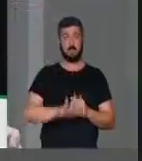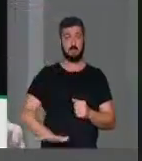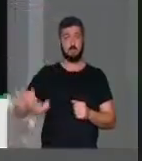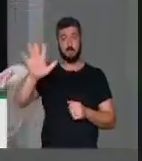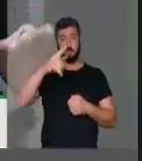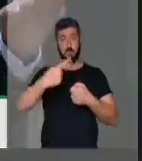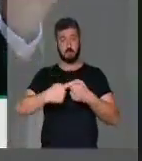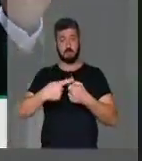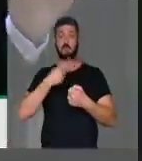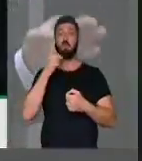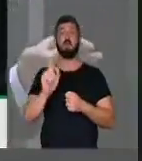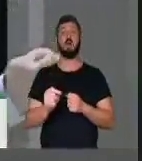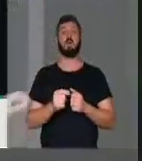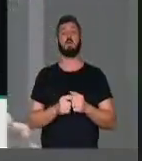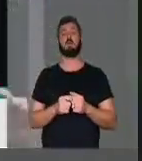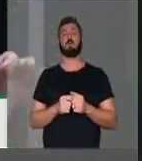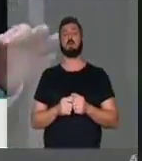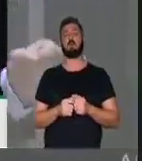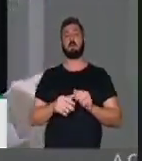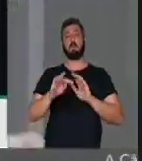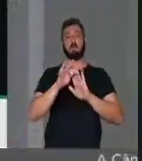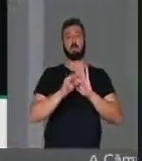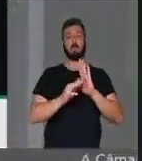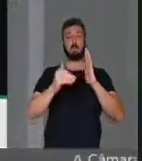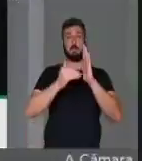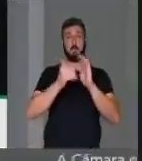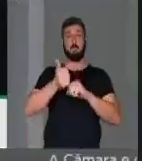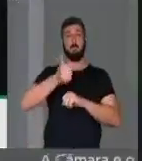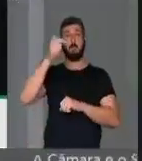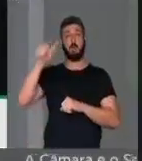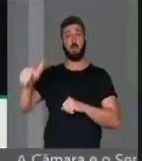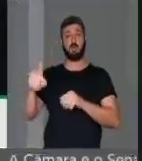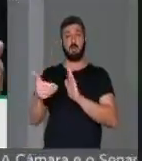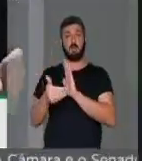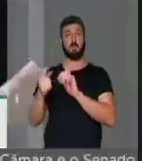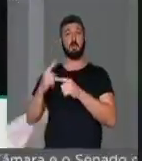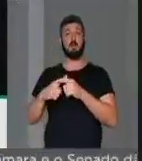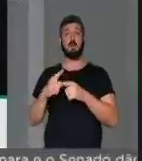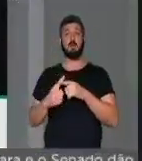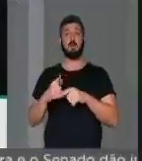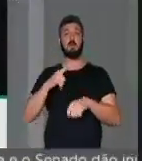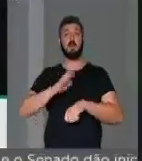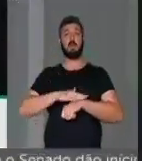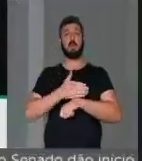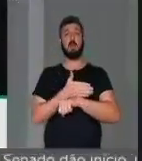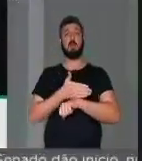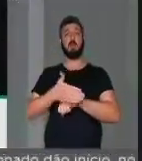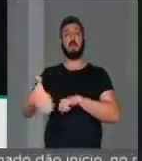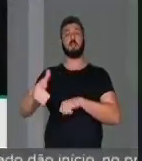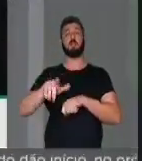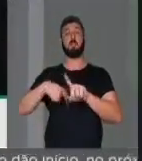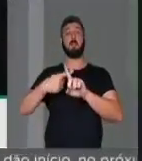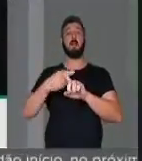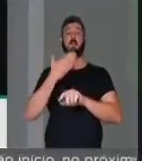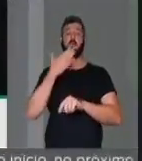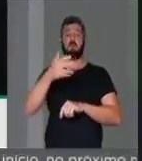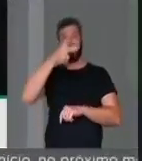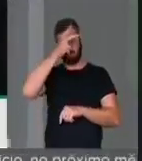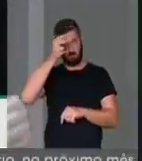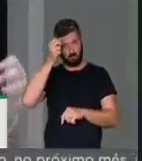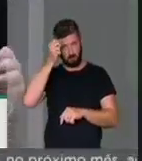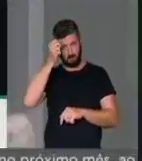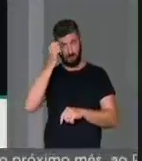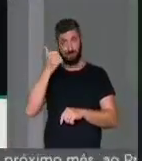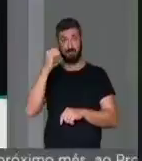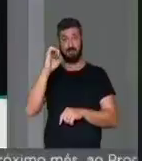Nacional dos Municípios diz que o texto do Senado é melhor porque ela garante um maior prazo para as prefeituras, um